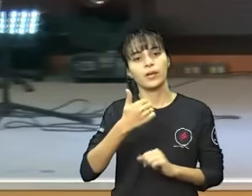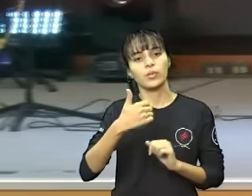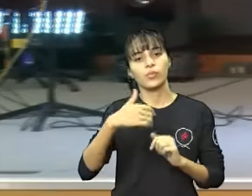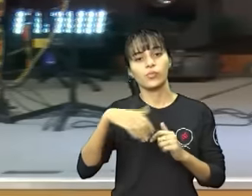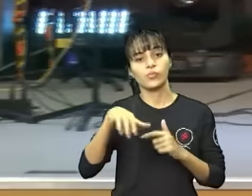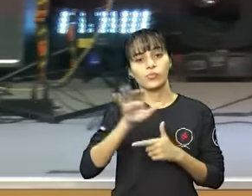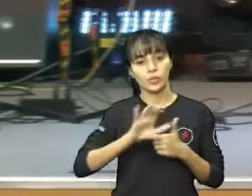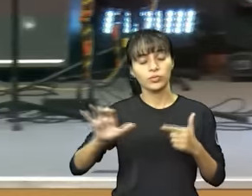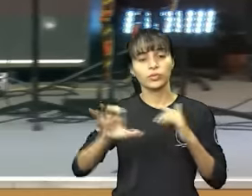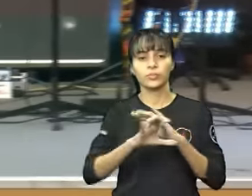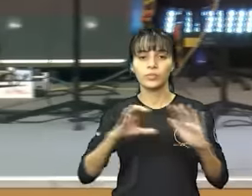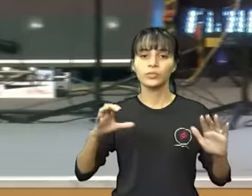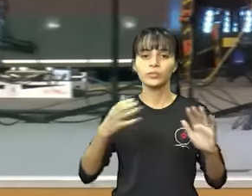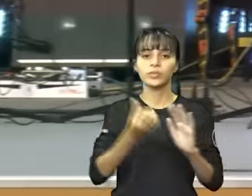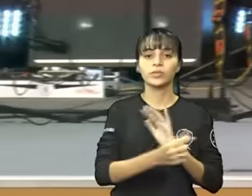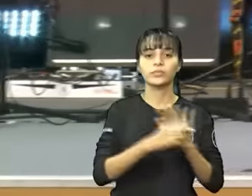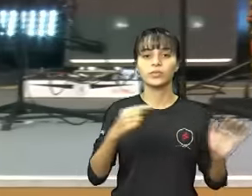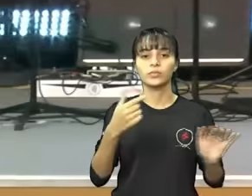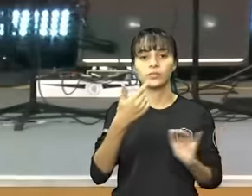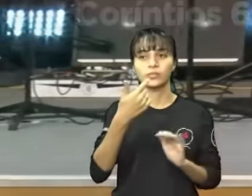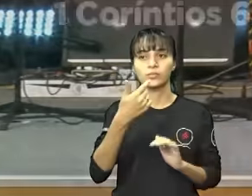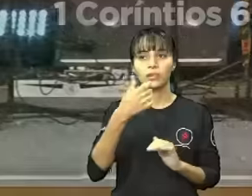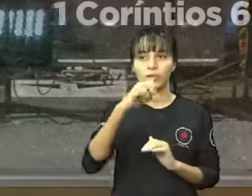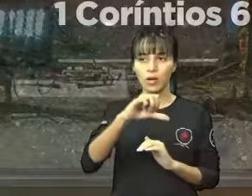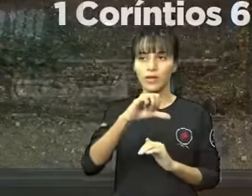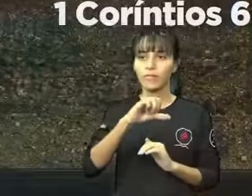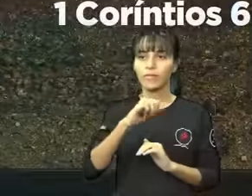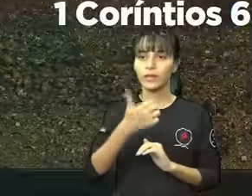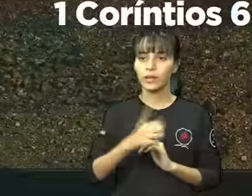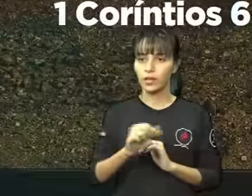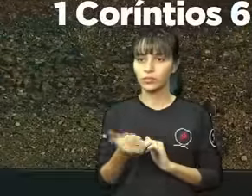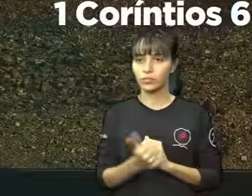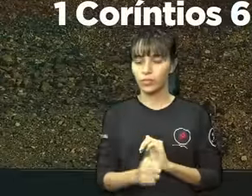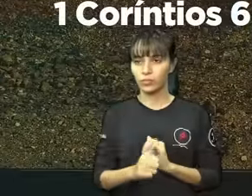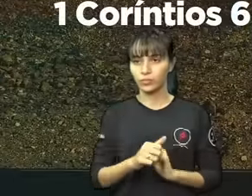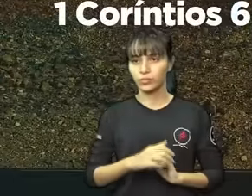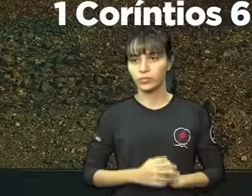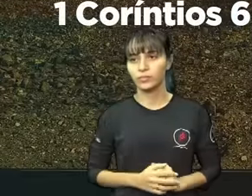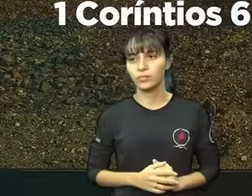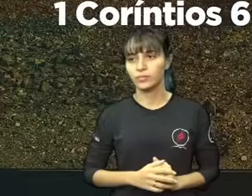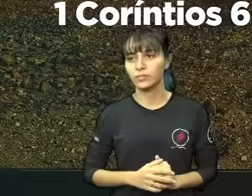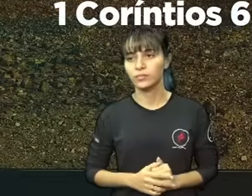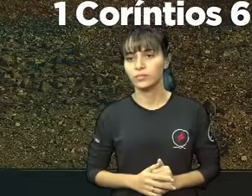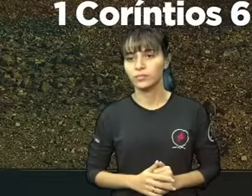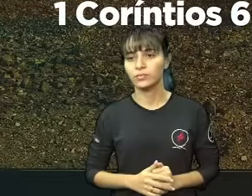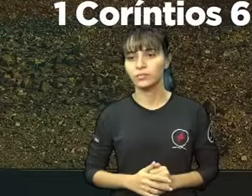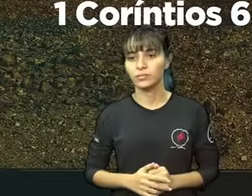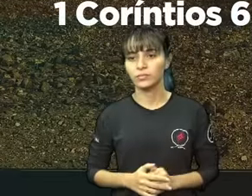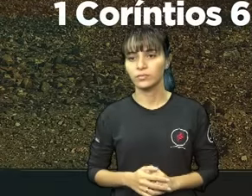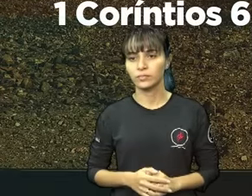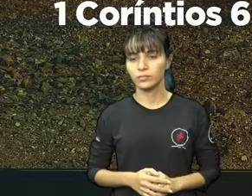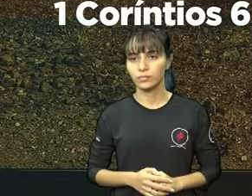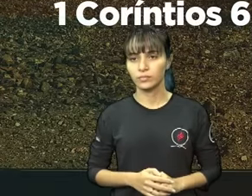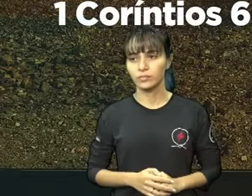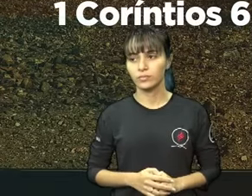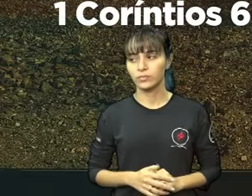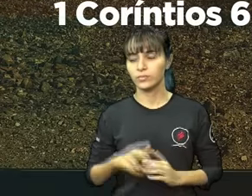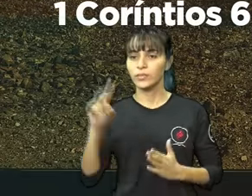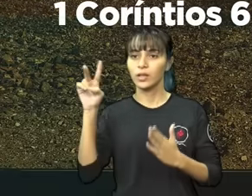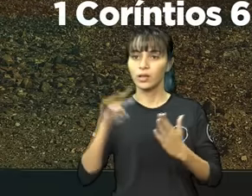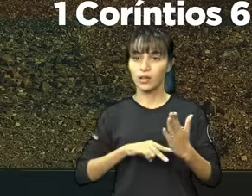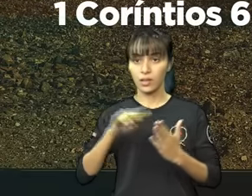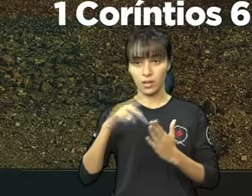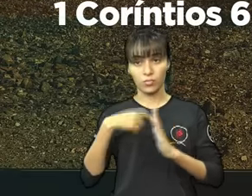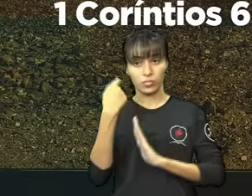6 Versículo 9 10 e 11 põe na tela eu queria que você lesse